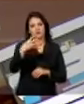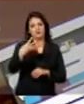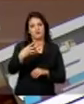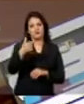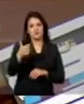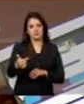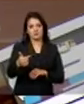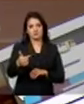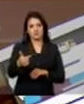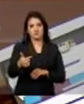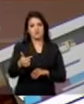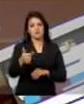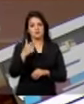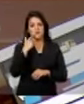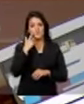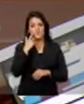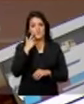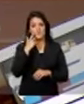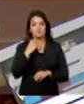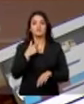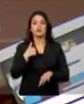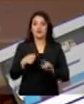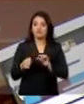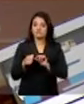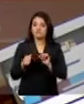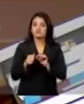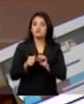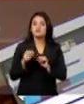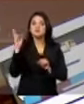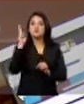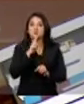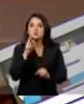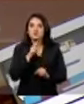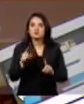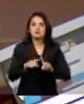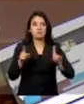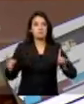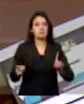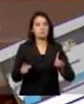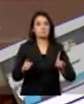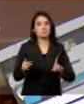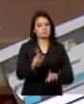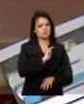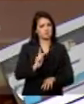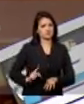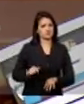5.942 e no mandado de segurança